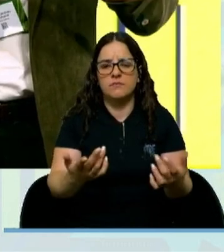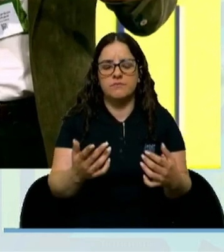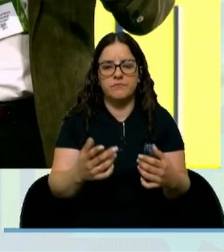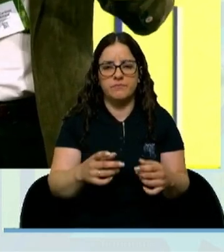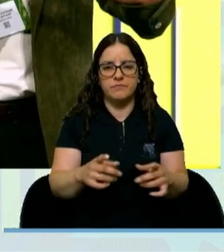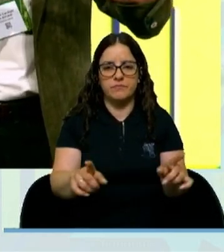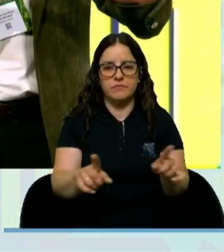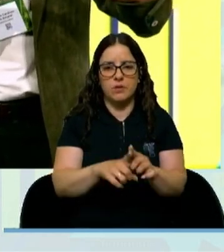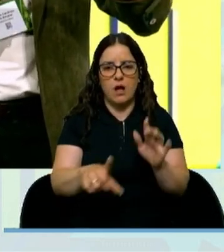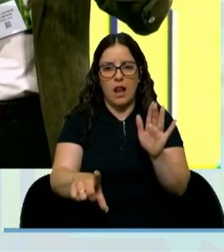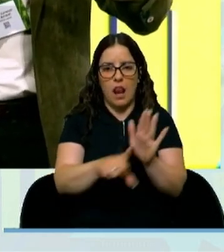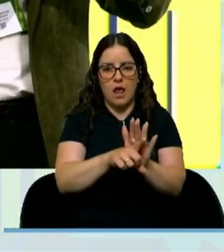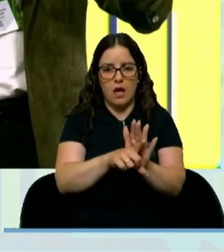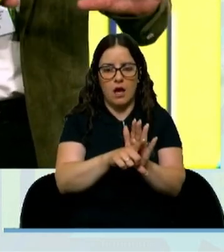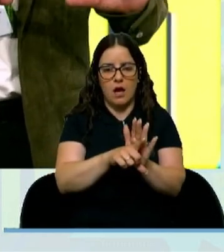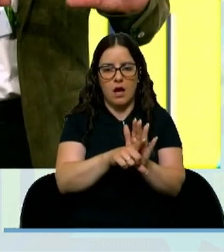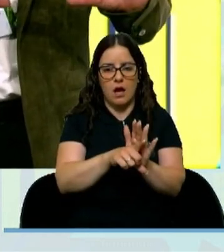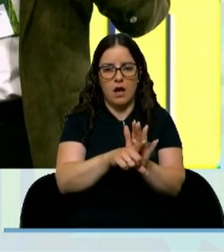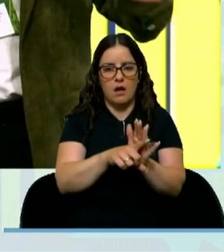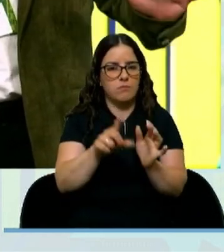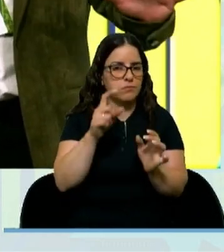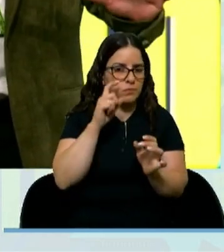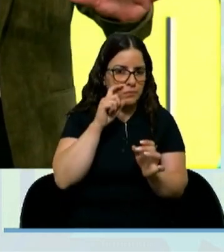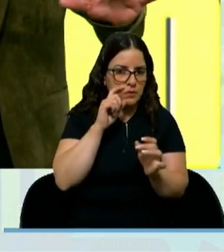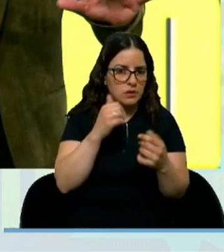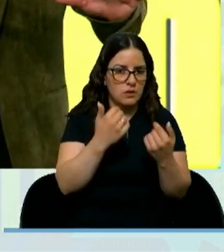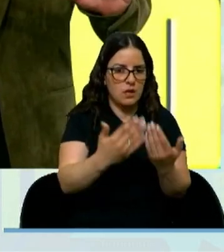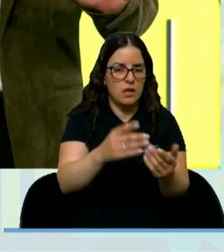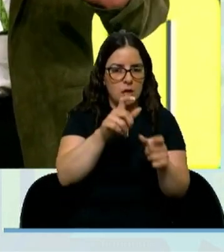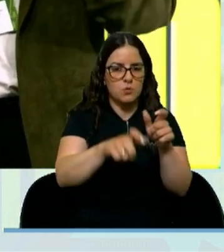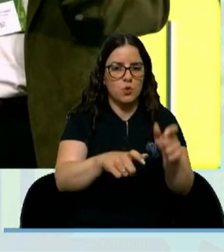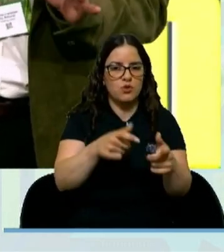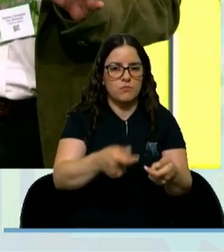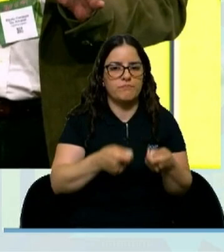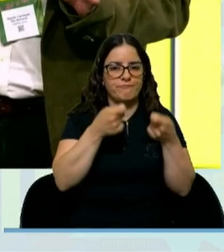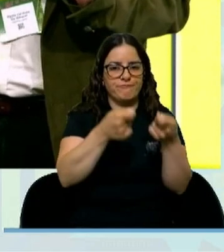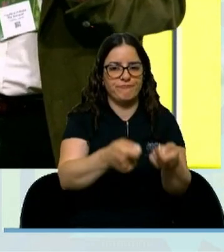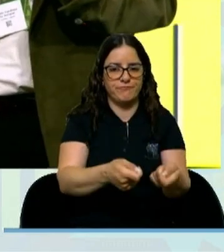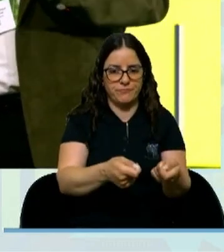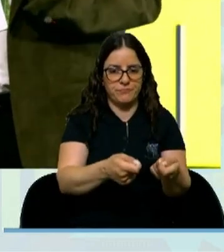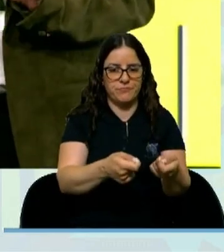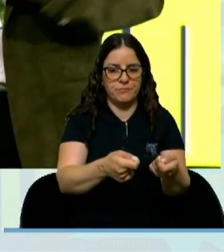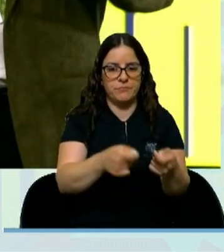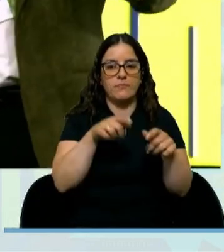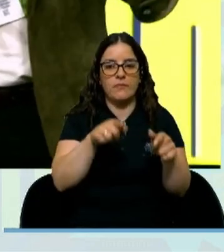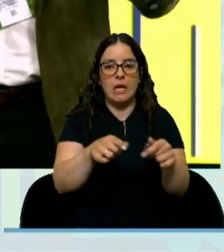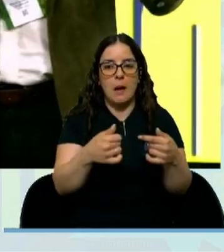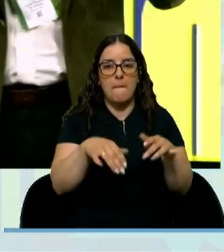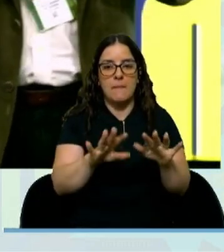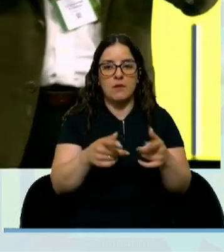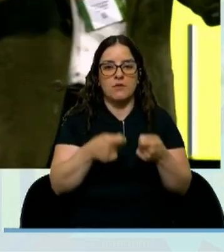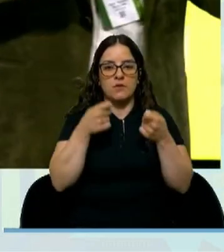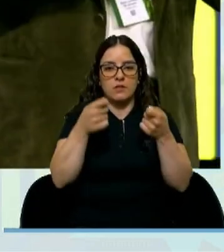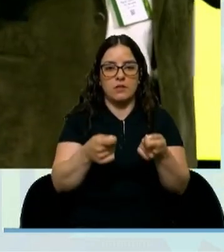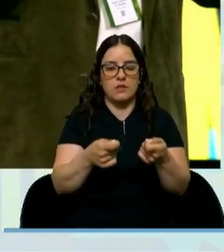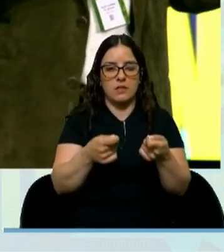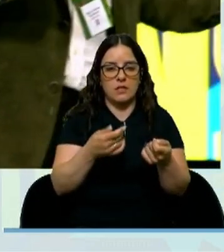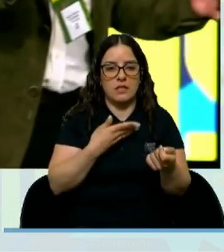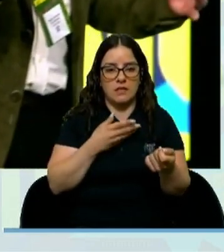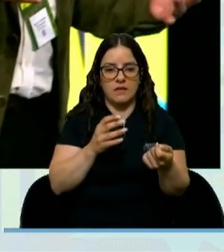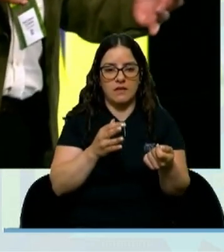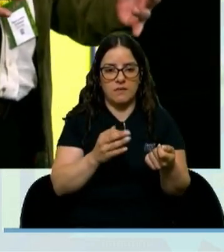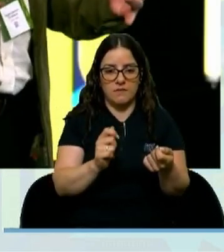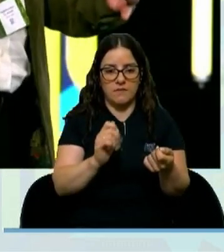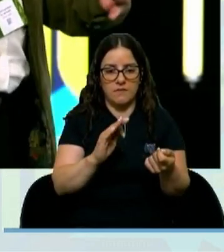cobertura legal e proteção aos investidores. Mas como o investimento na DFI e a DFI